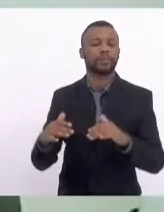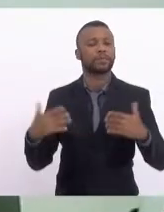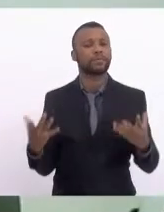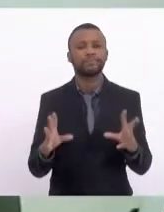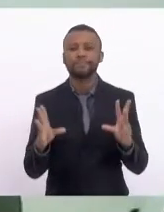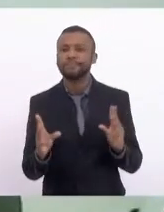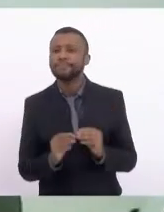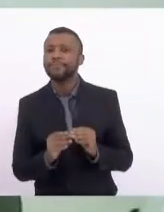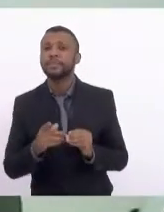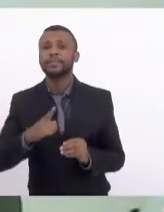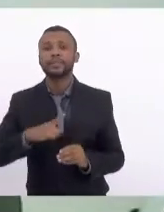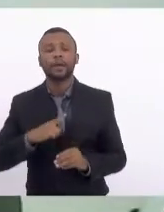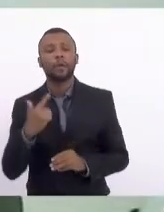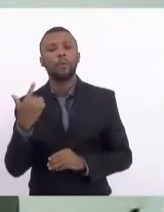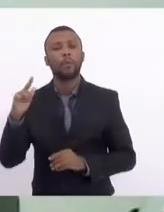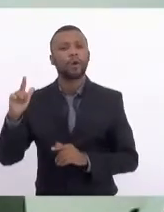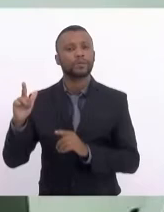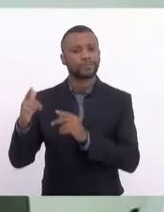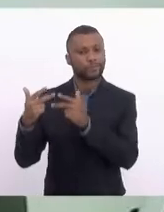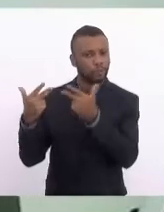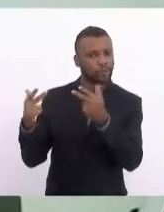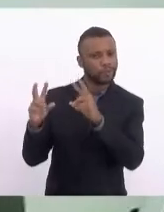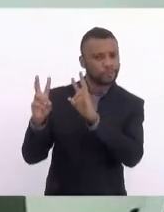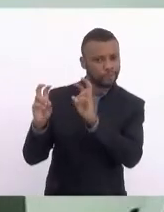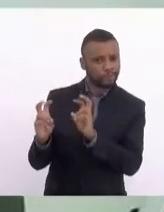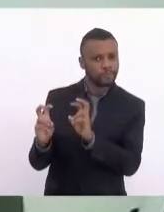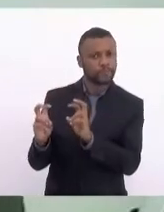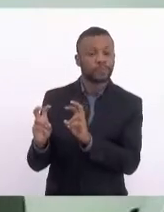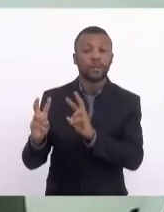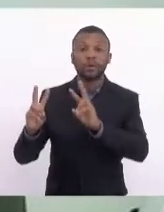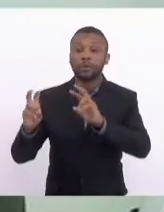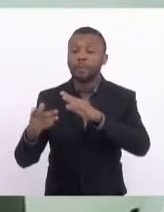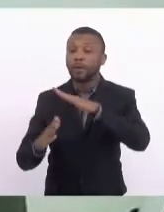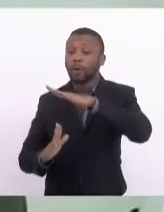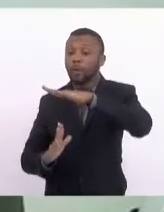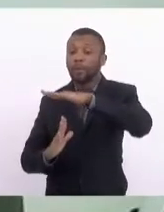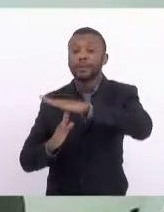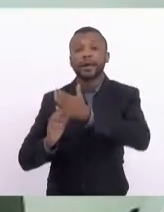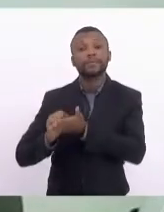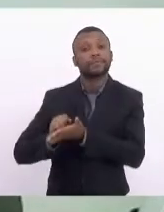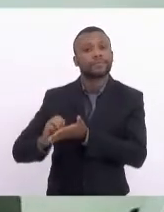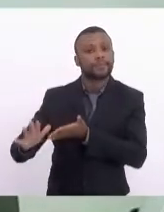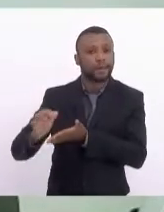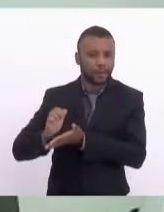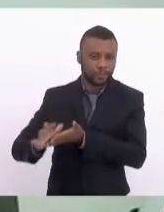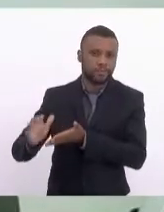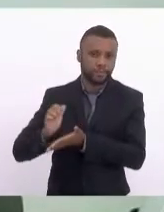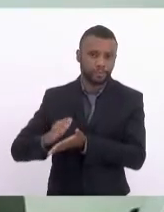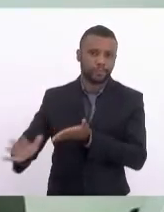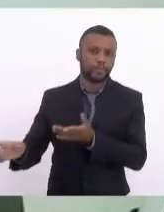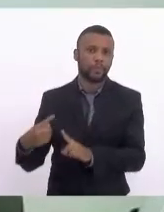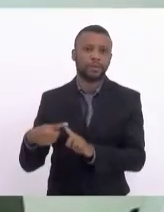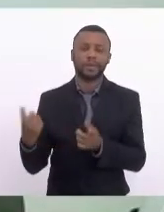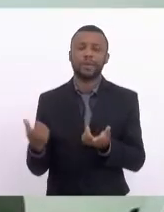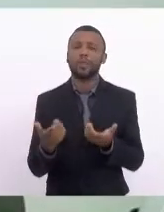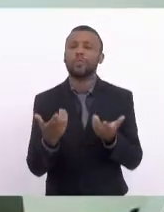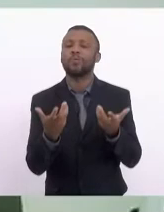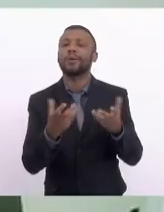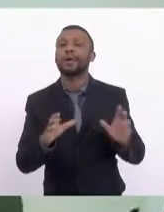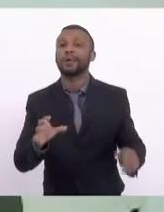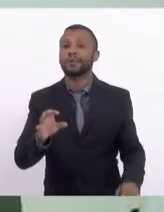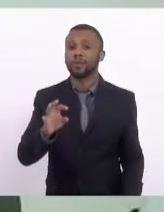há uma outra questão contra o teto de gastos, porque não deseja lá o Tesouro